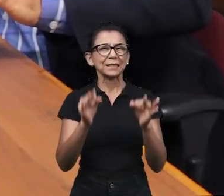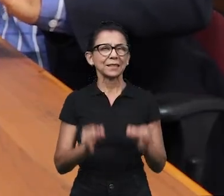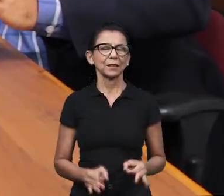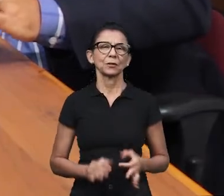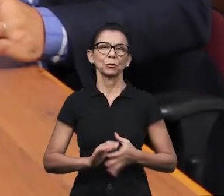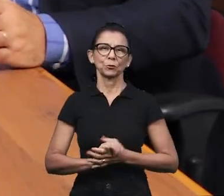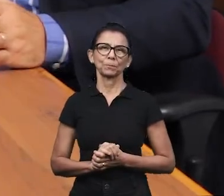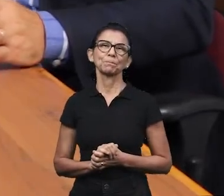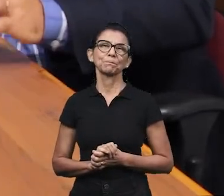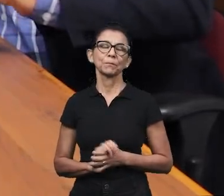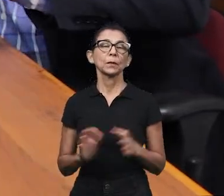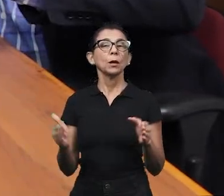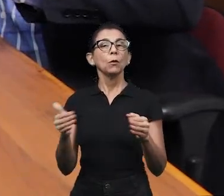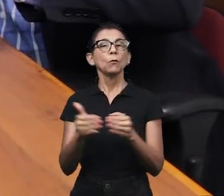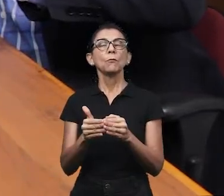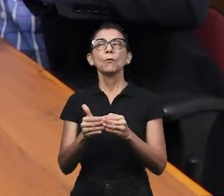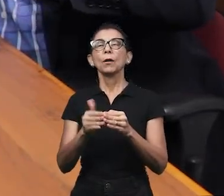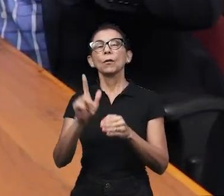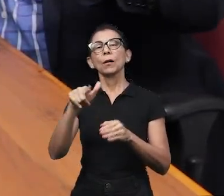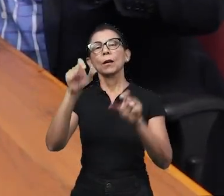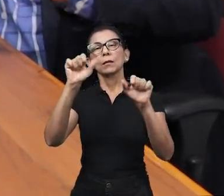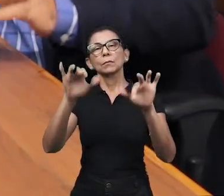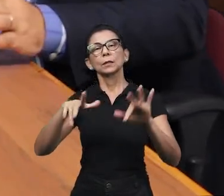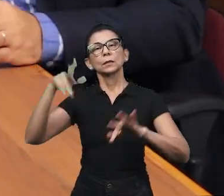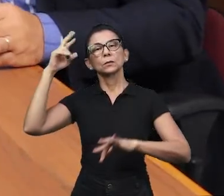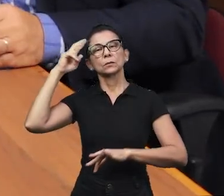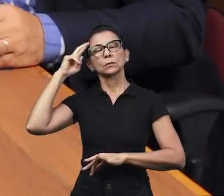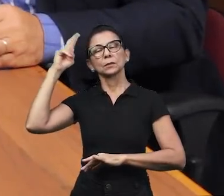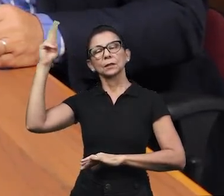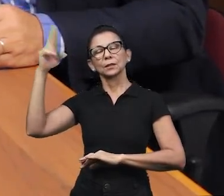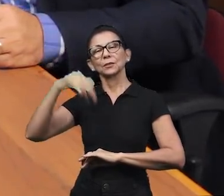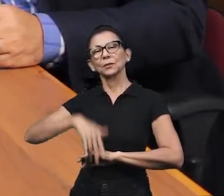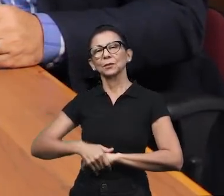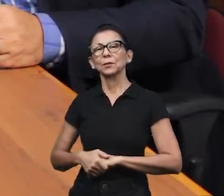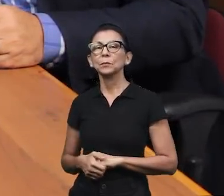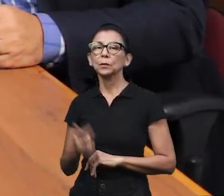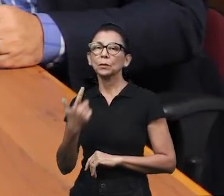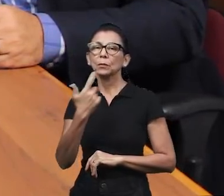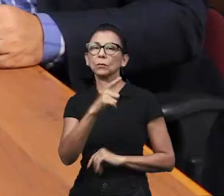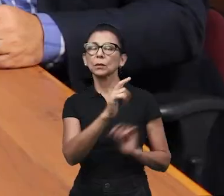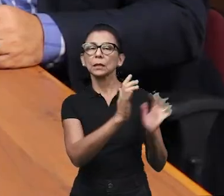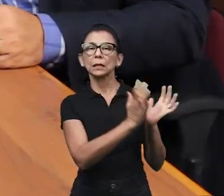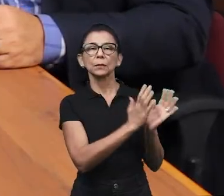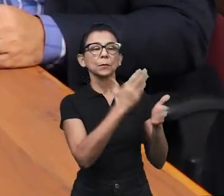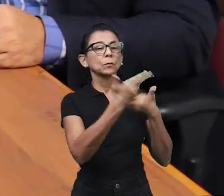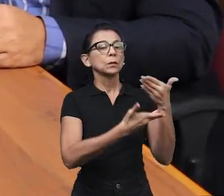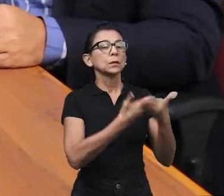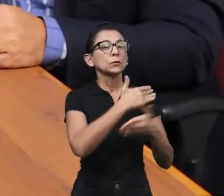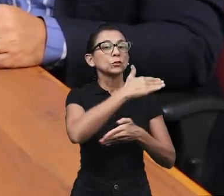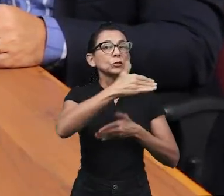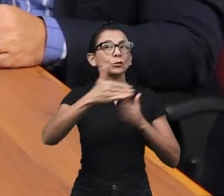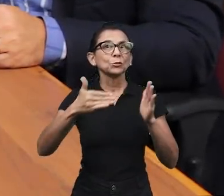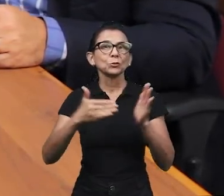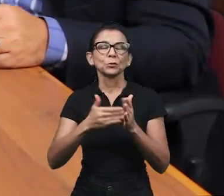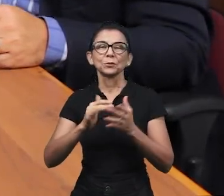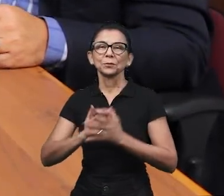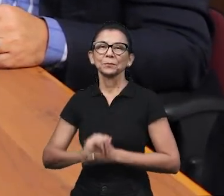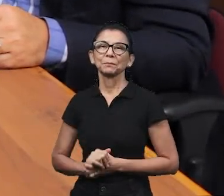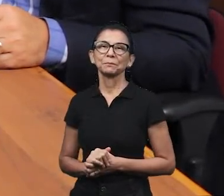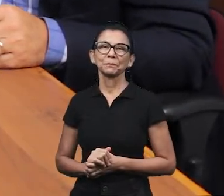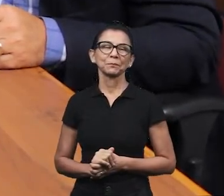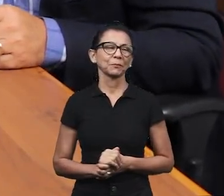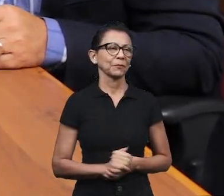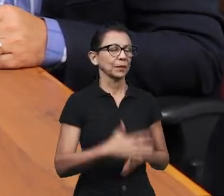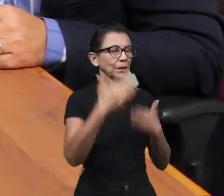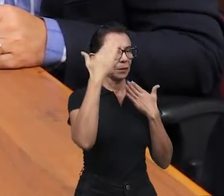focados unicamente em receber a bênção, porque eles estão cuidando de todas as outras coisas. Nós glorificamos ao Senhor por isso. Marcelo, obrigado pela